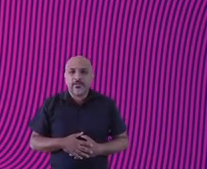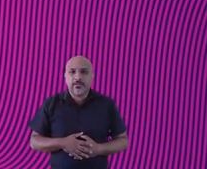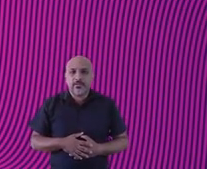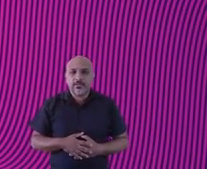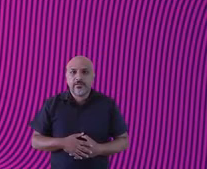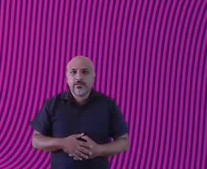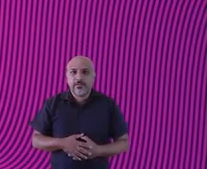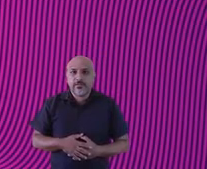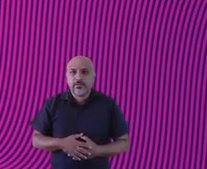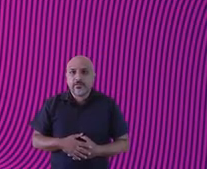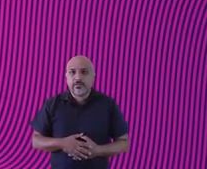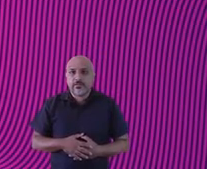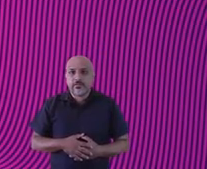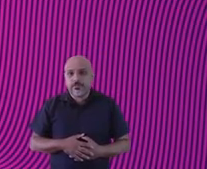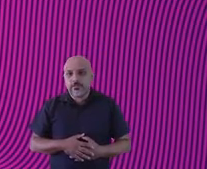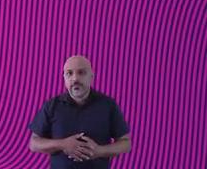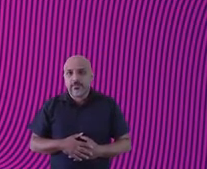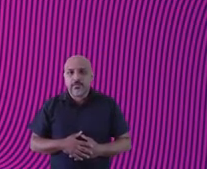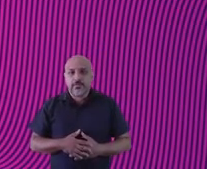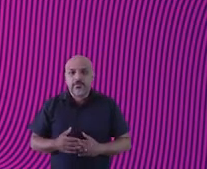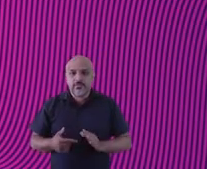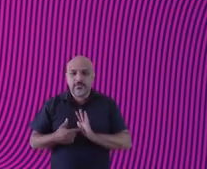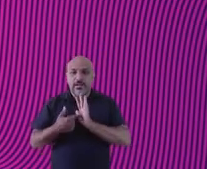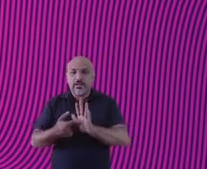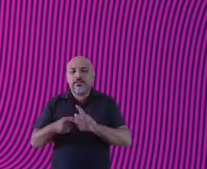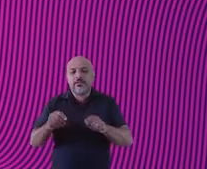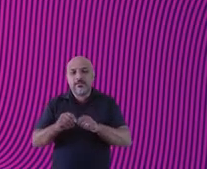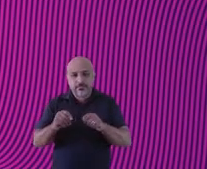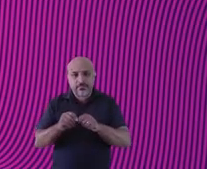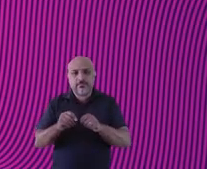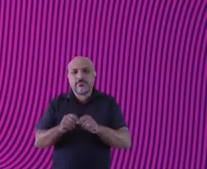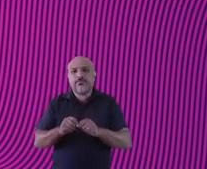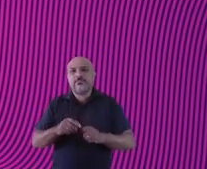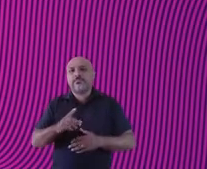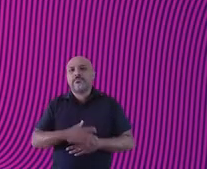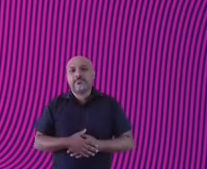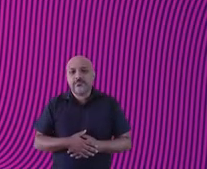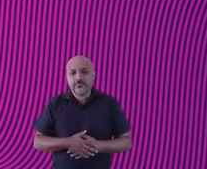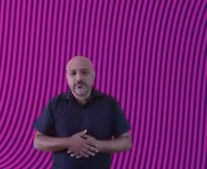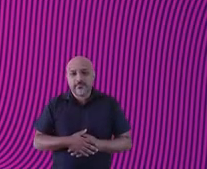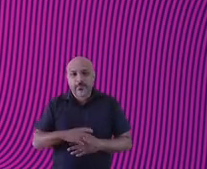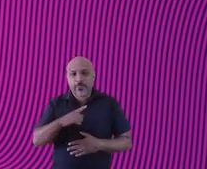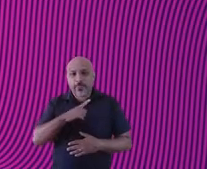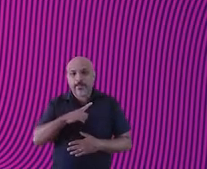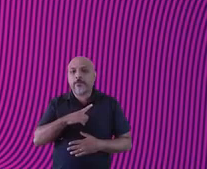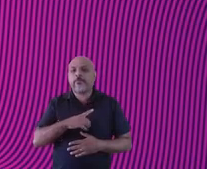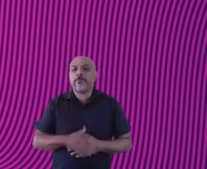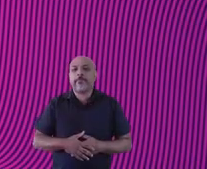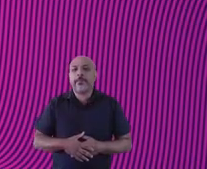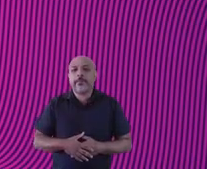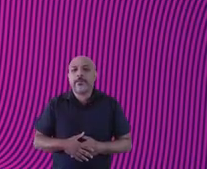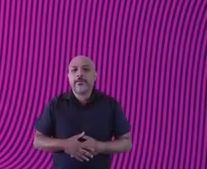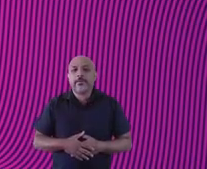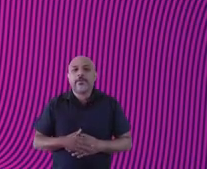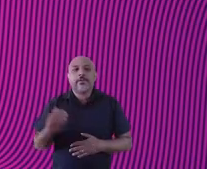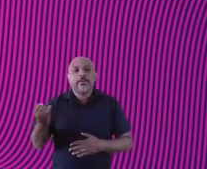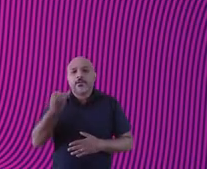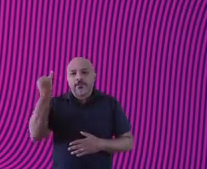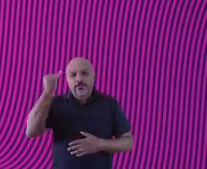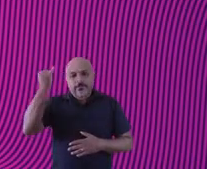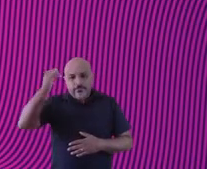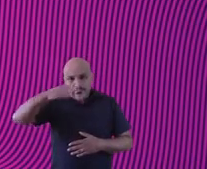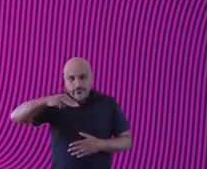importante, que para mim continua sendo uma droga fundamental para o mieloma,